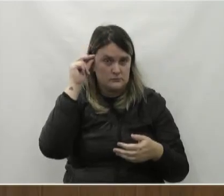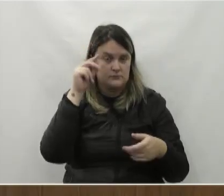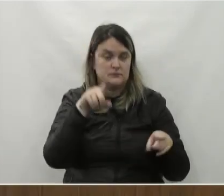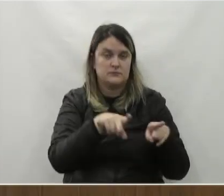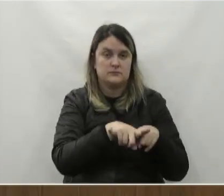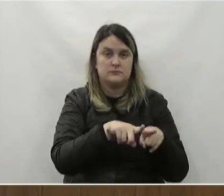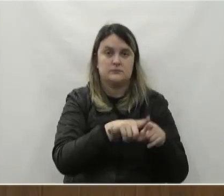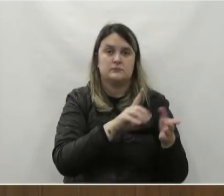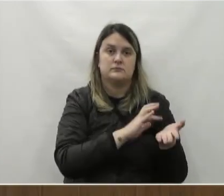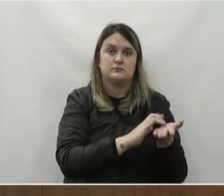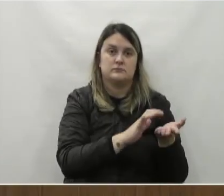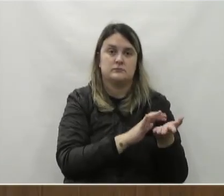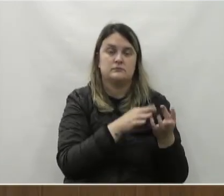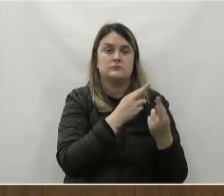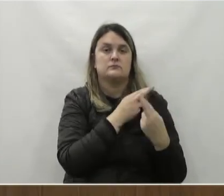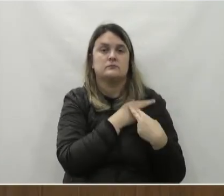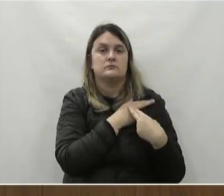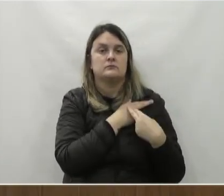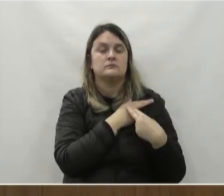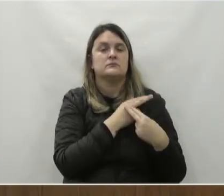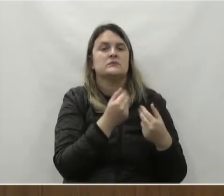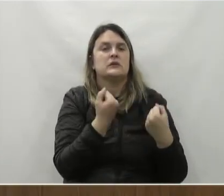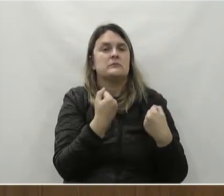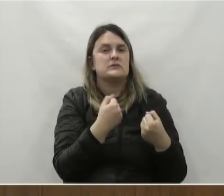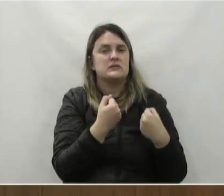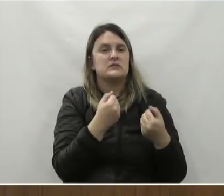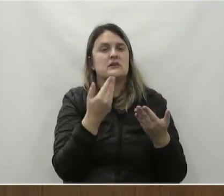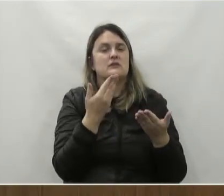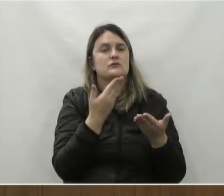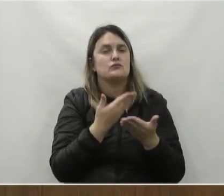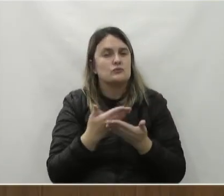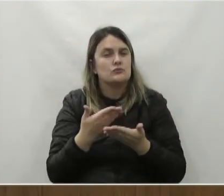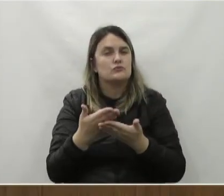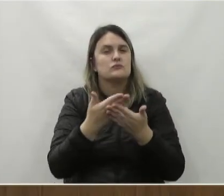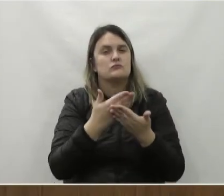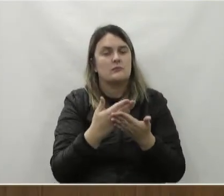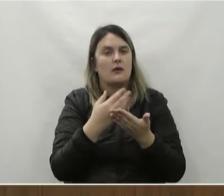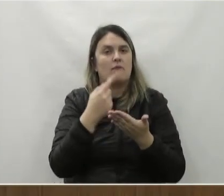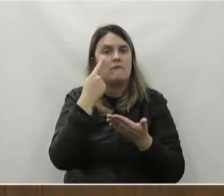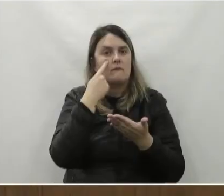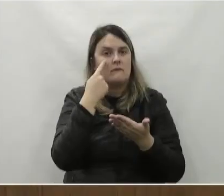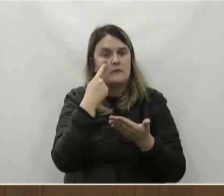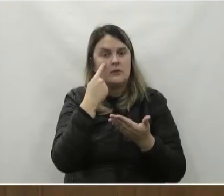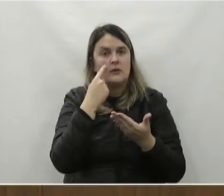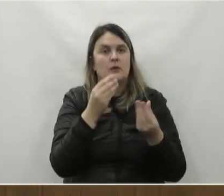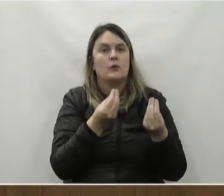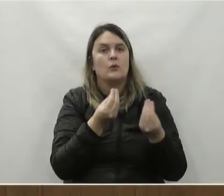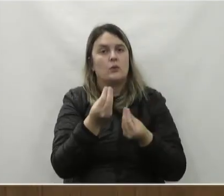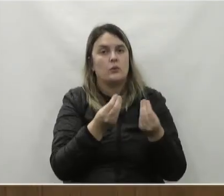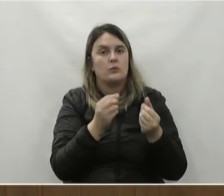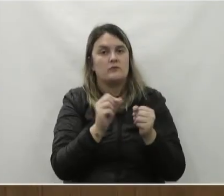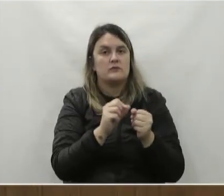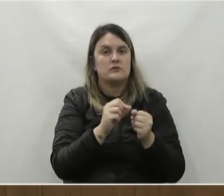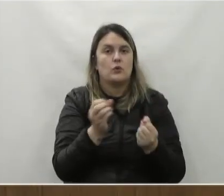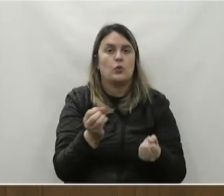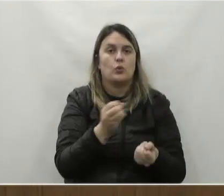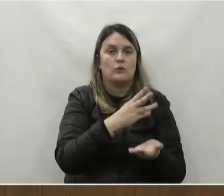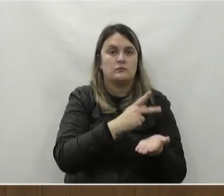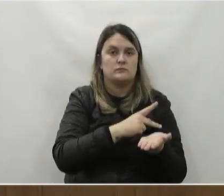da Secretaria competente, que sejam realizados estudos e providências para a pavimentação asfáltica da